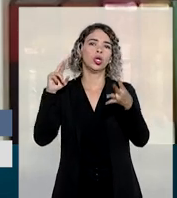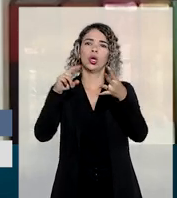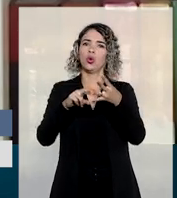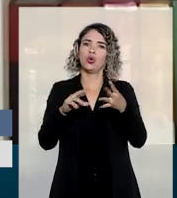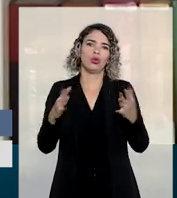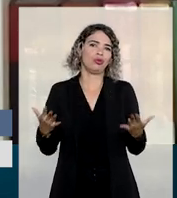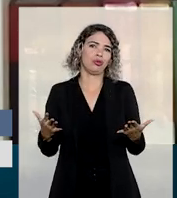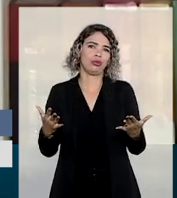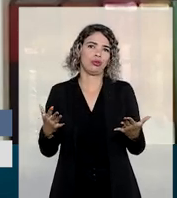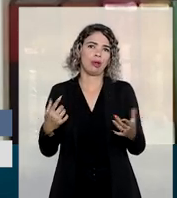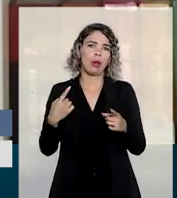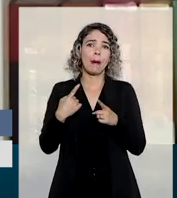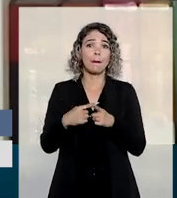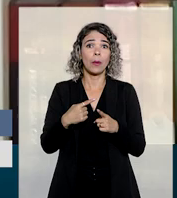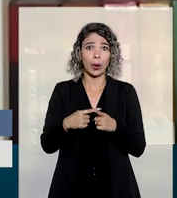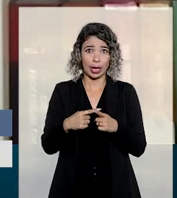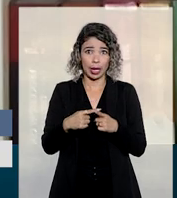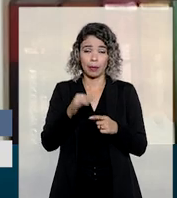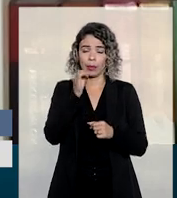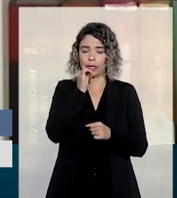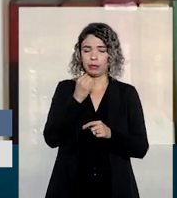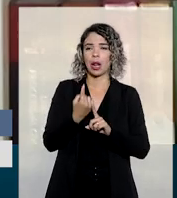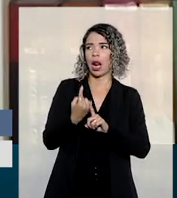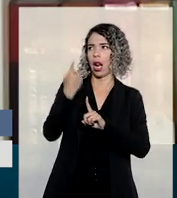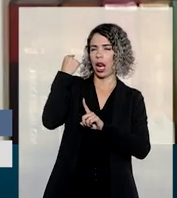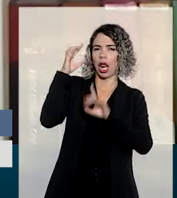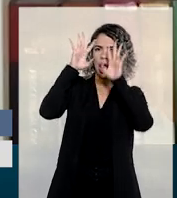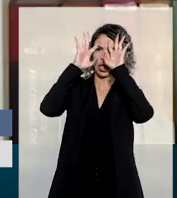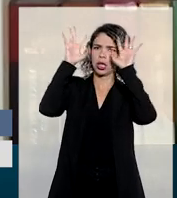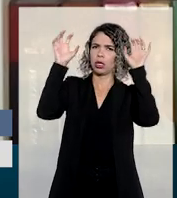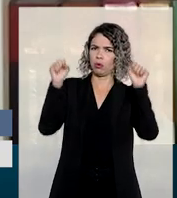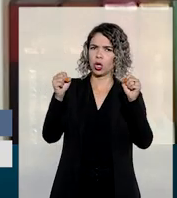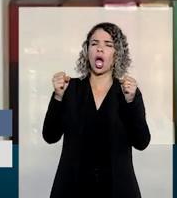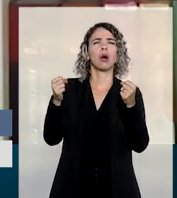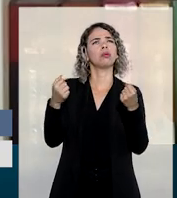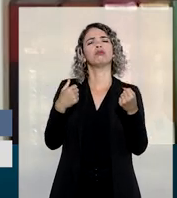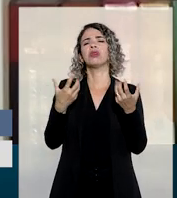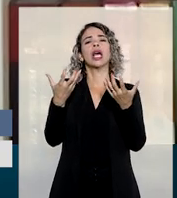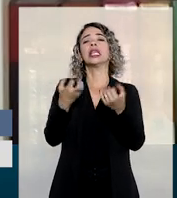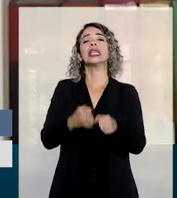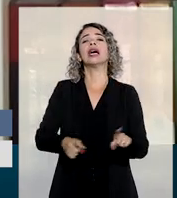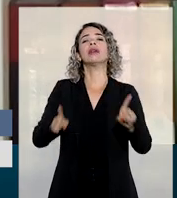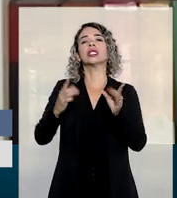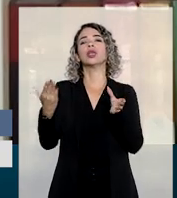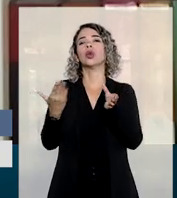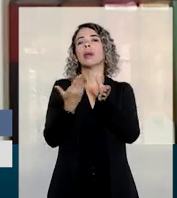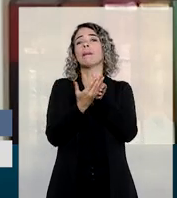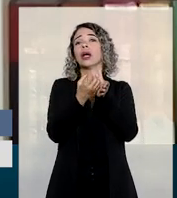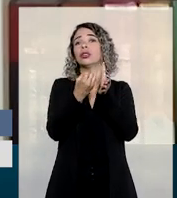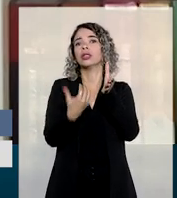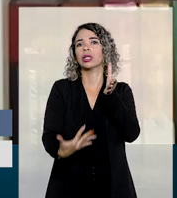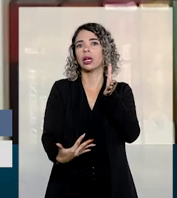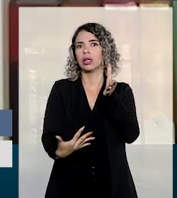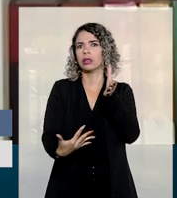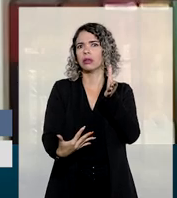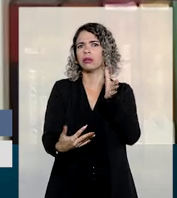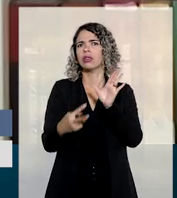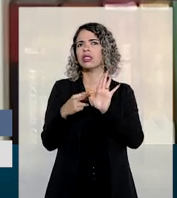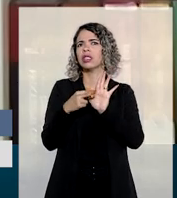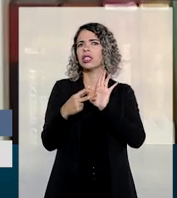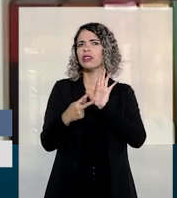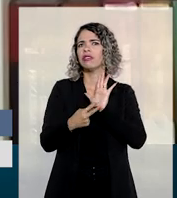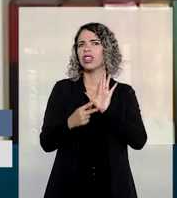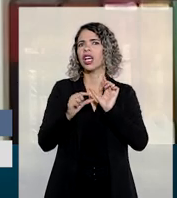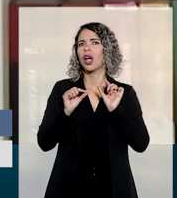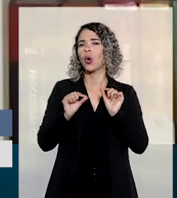os outros recursos que vêm depois, porque se o tribunal reconhece que não cabiam embargos de declaração,